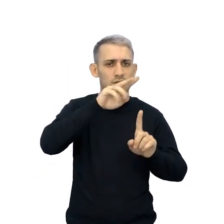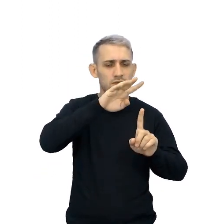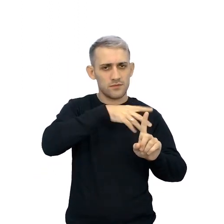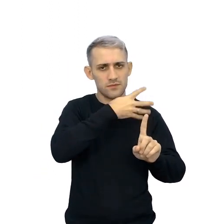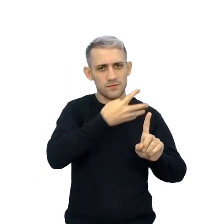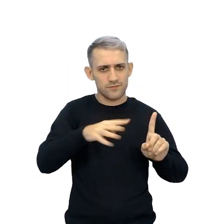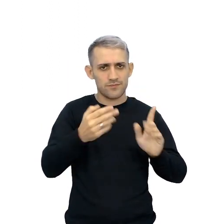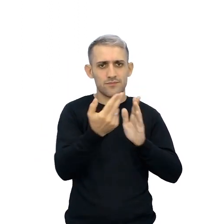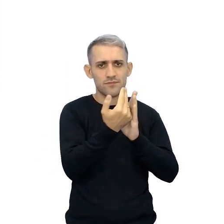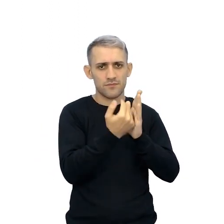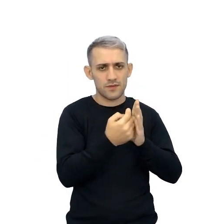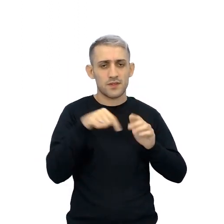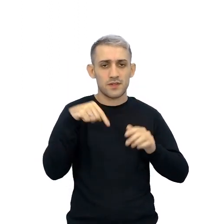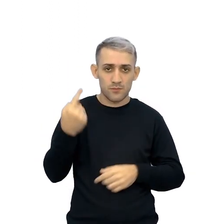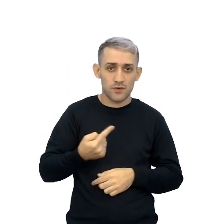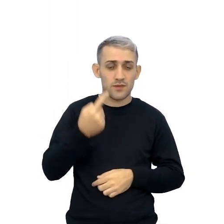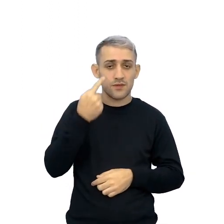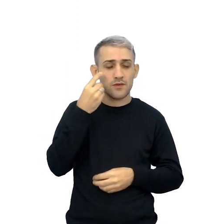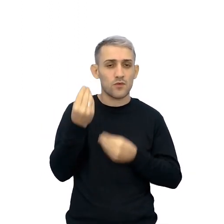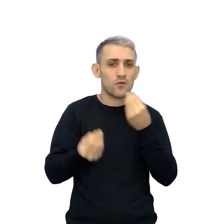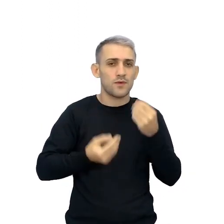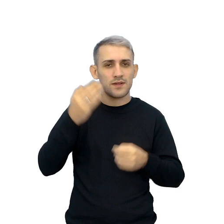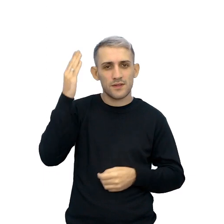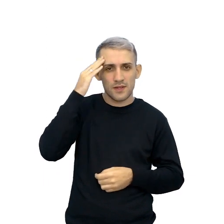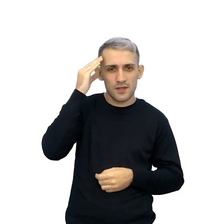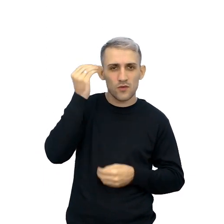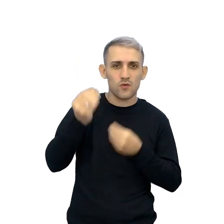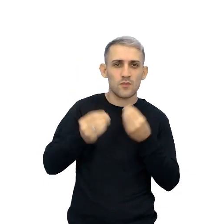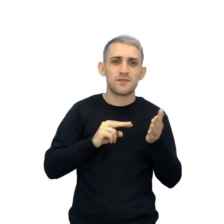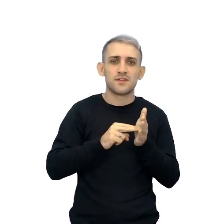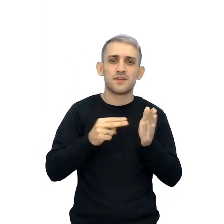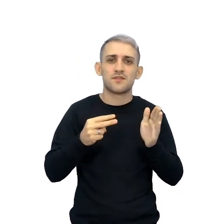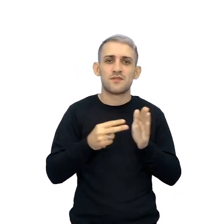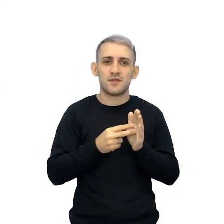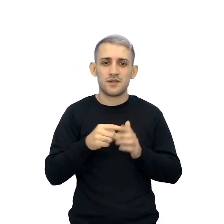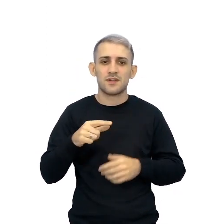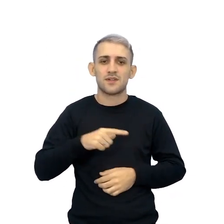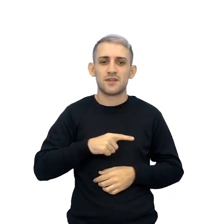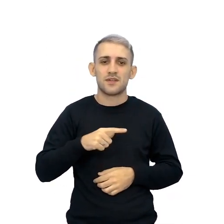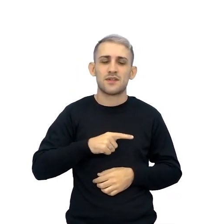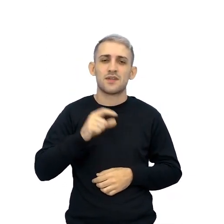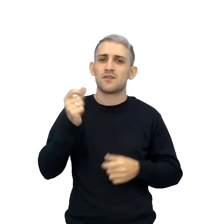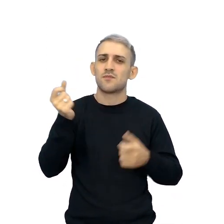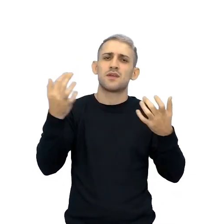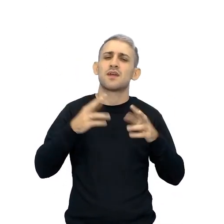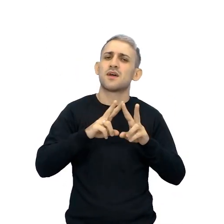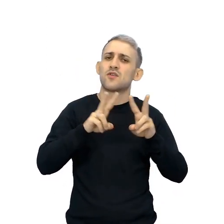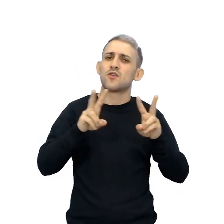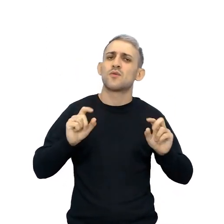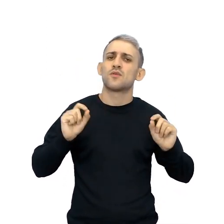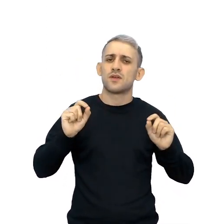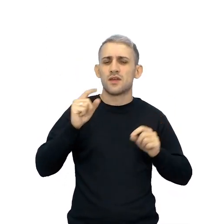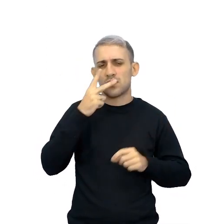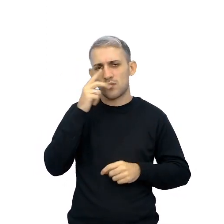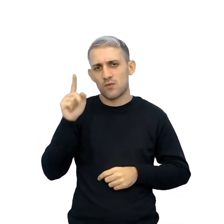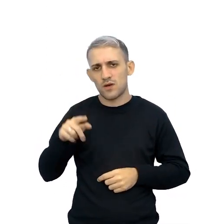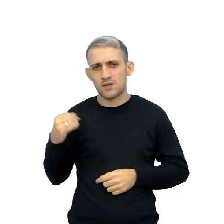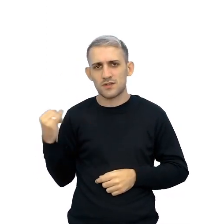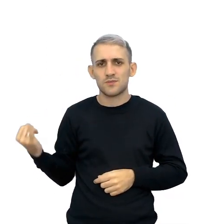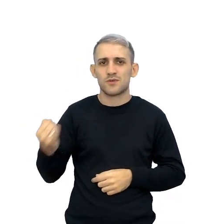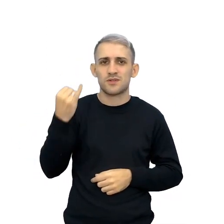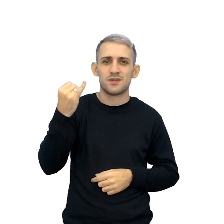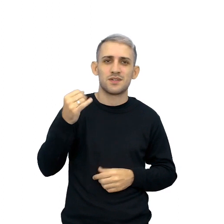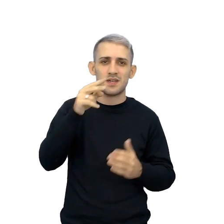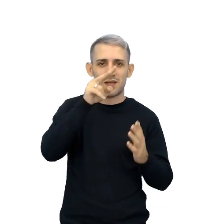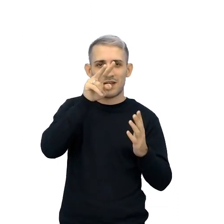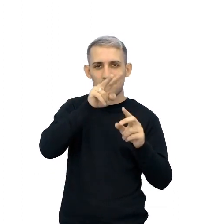entender que esses argumentos somado mais um, ele vai subir o gráfico, que ele vai descer o gráfico, ou que ele vai expandir o gráfico. Acho que é muito importante. A visualização